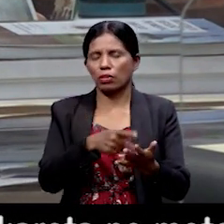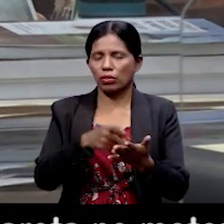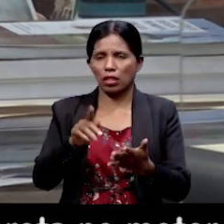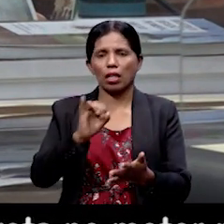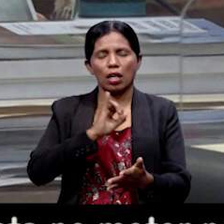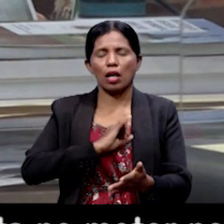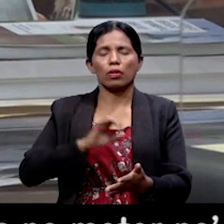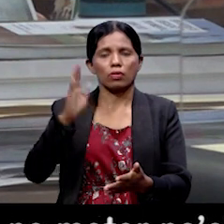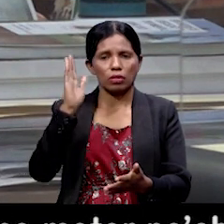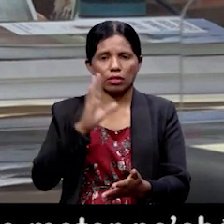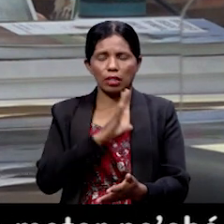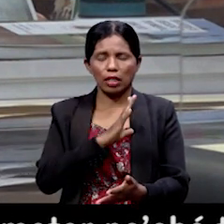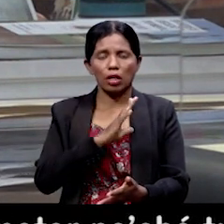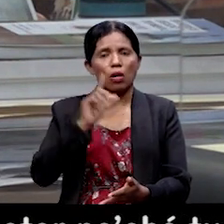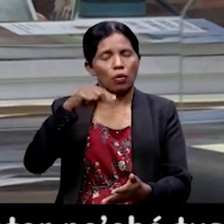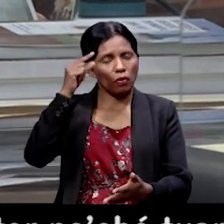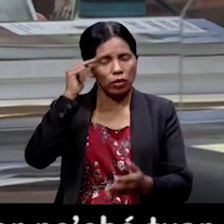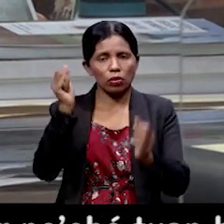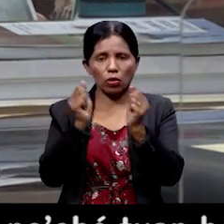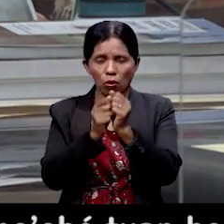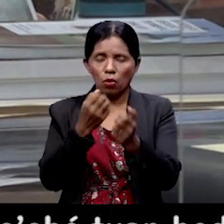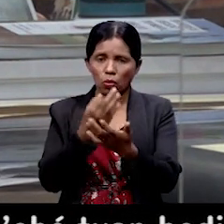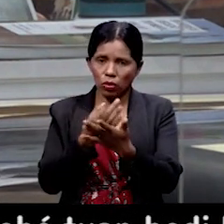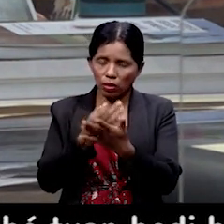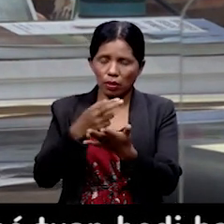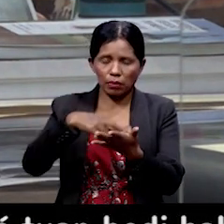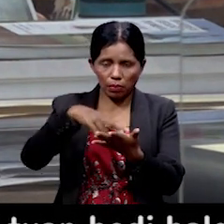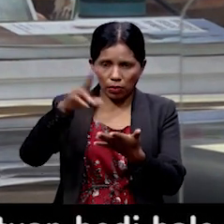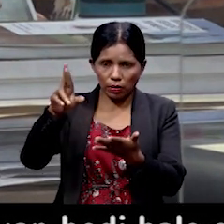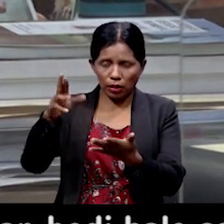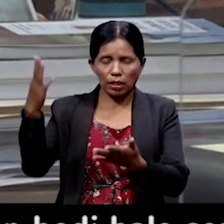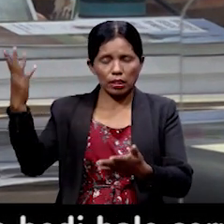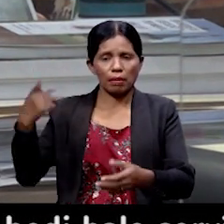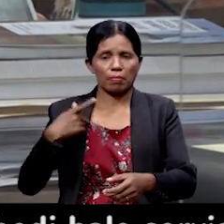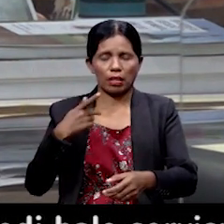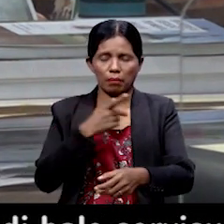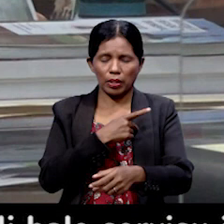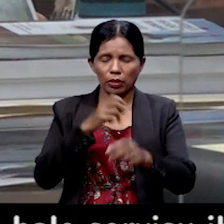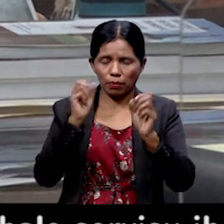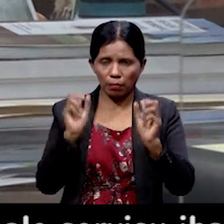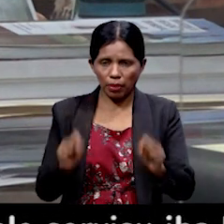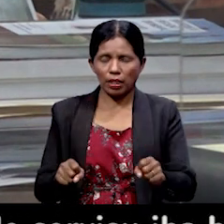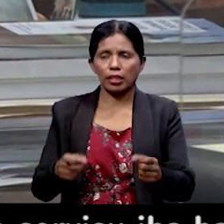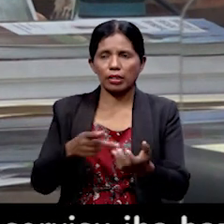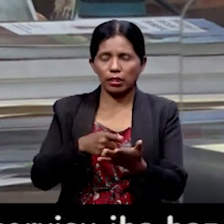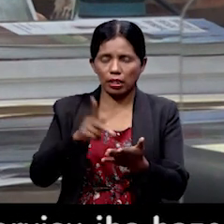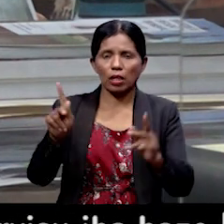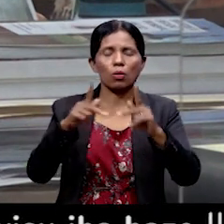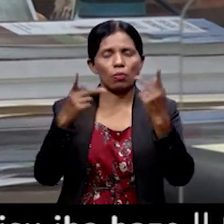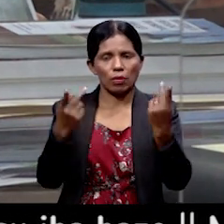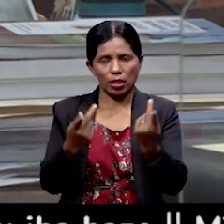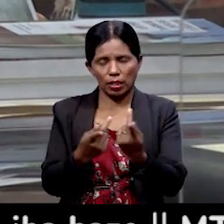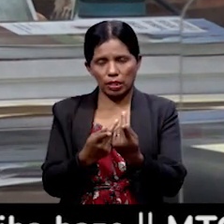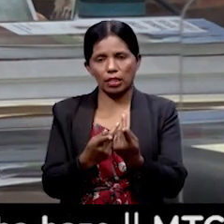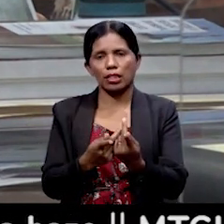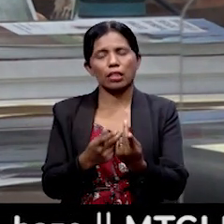governo, o orçamento não seja aprovado e o parlamento bele selo companhia Sirene. Porque, por